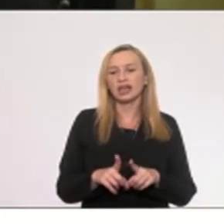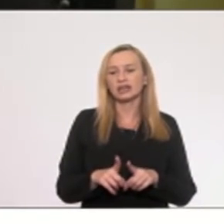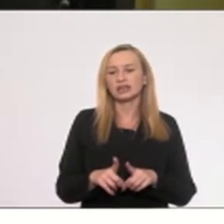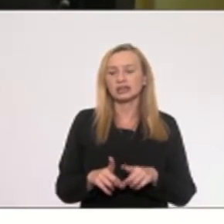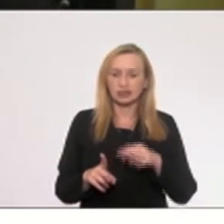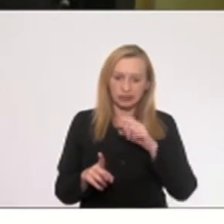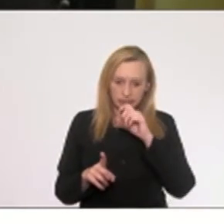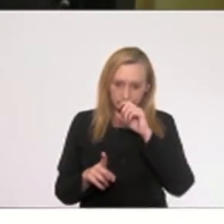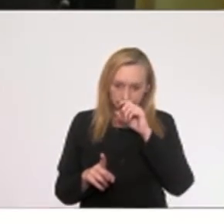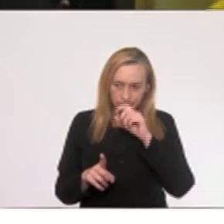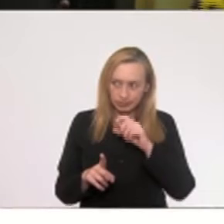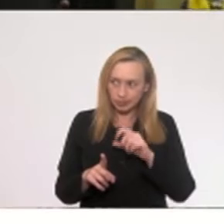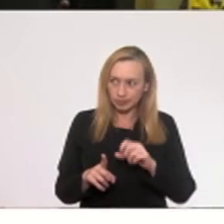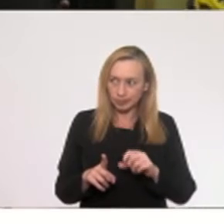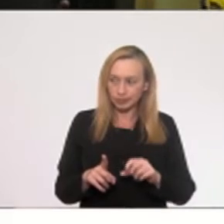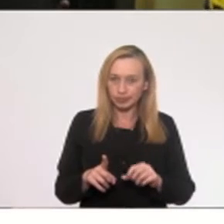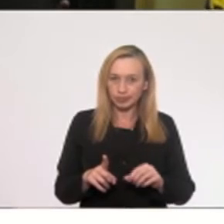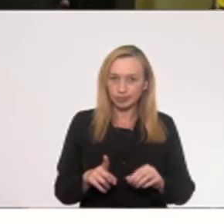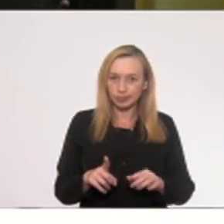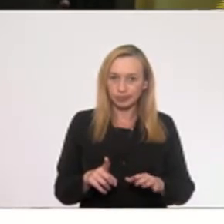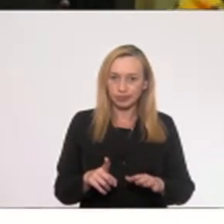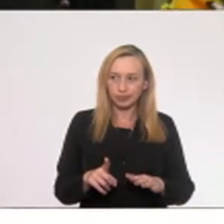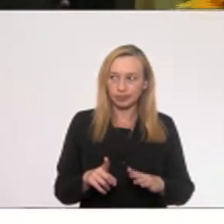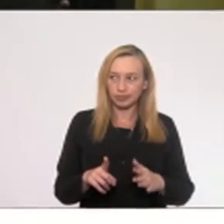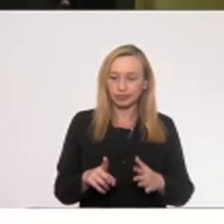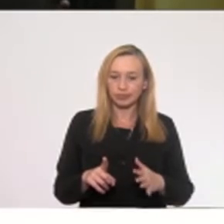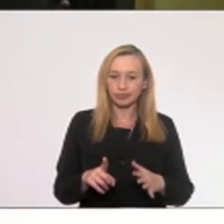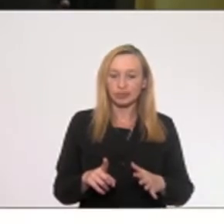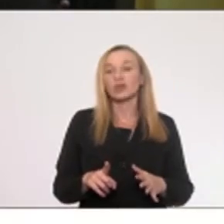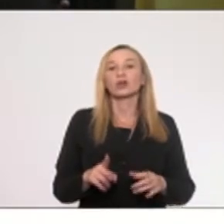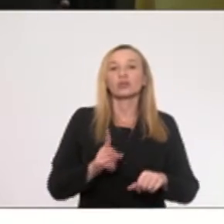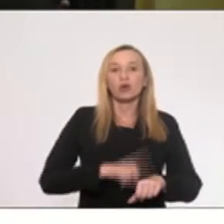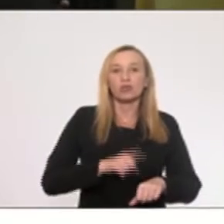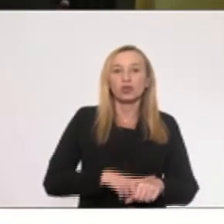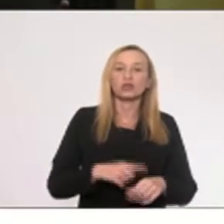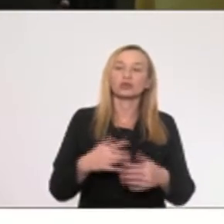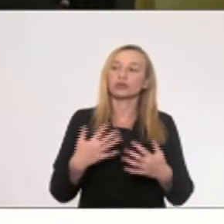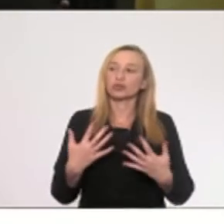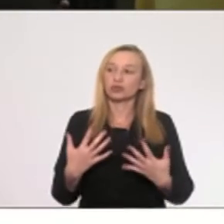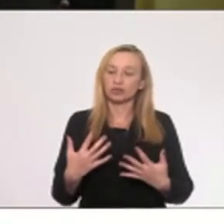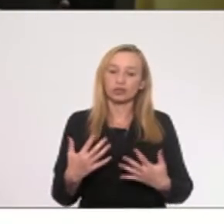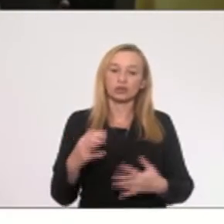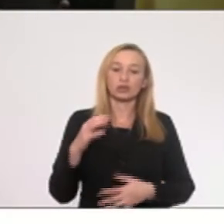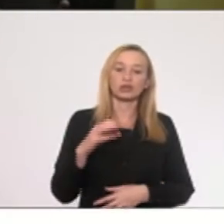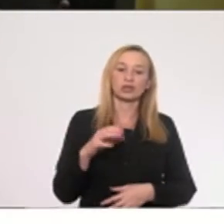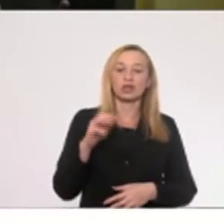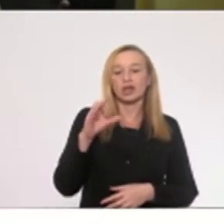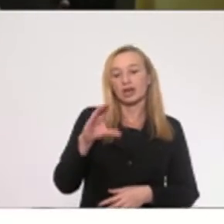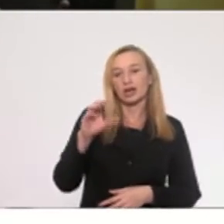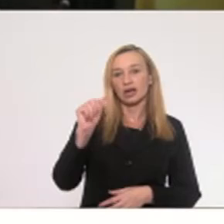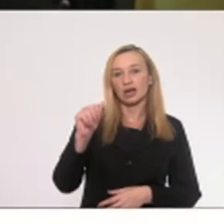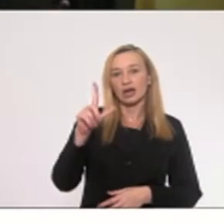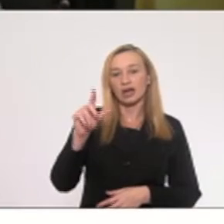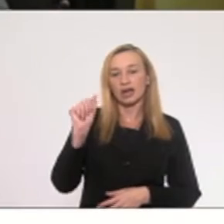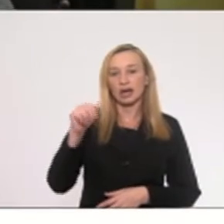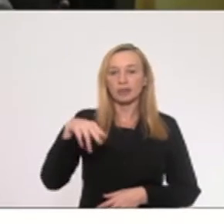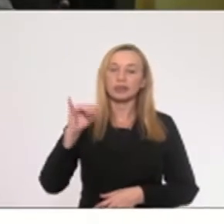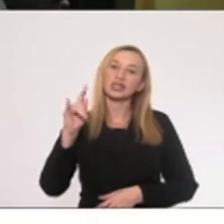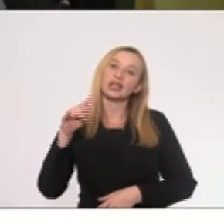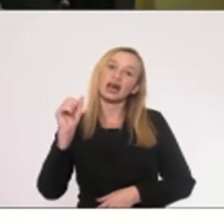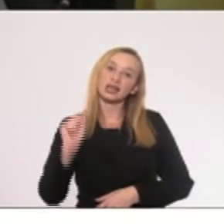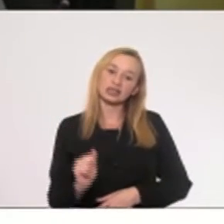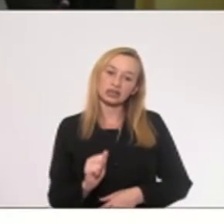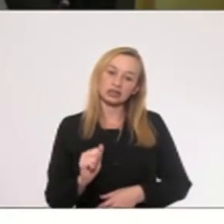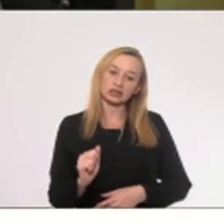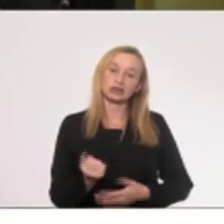tripas coração para que pague pelo menos alguma coisa ao servidor, da forma que está escrito, ela impede